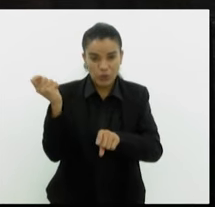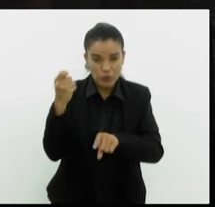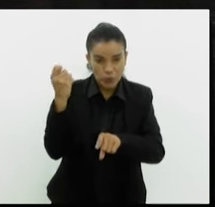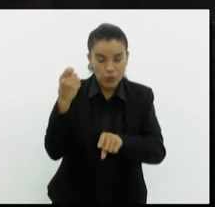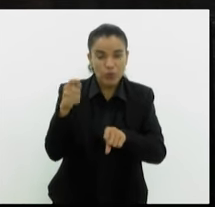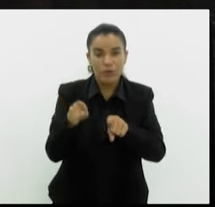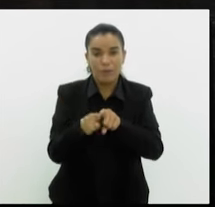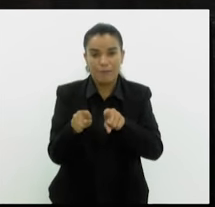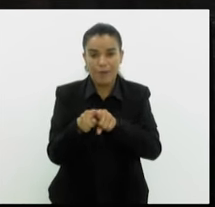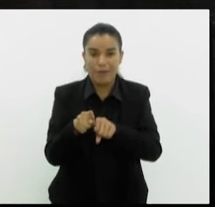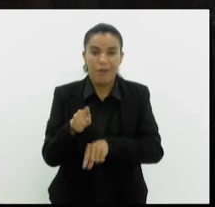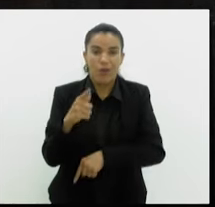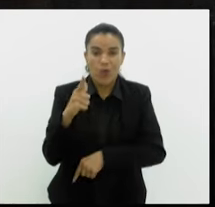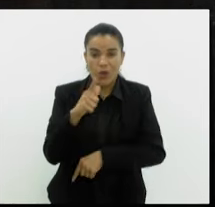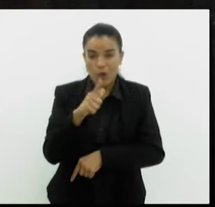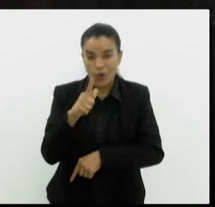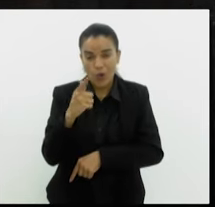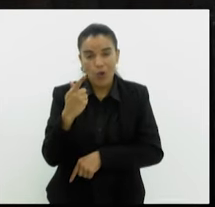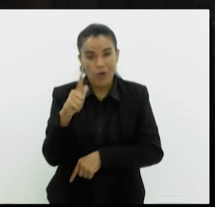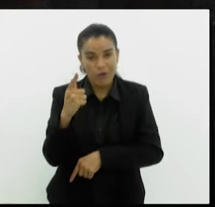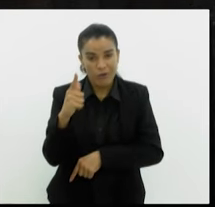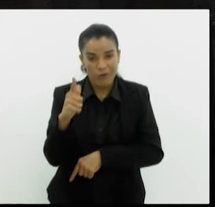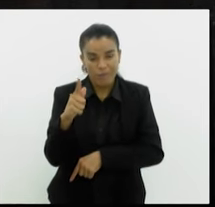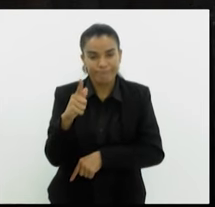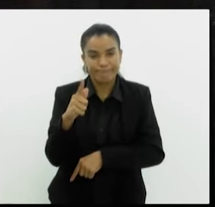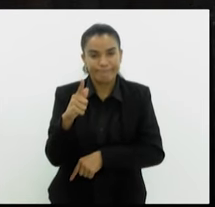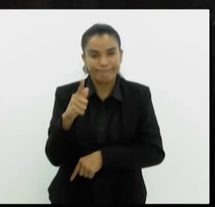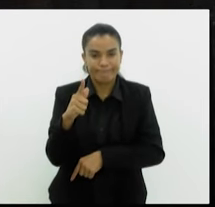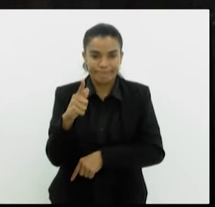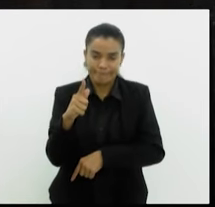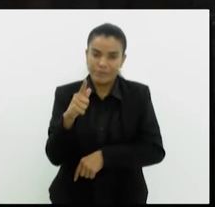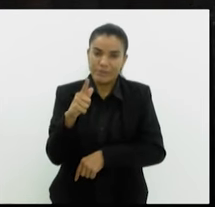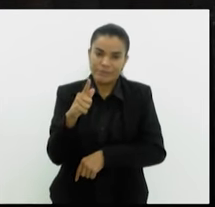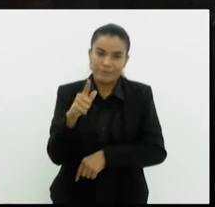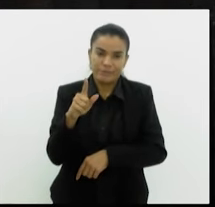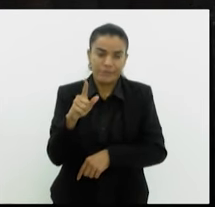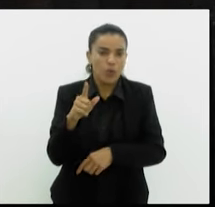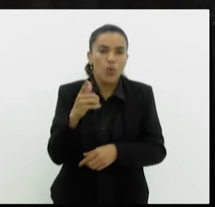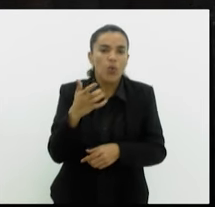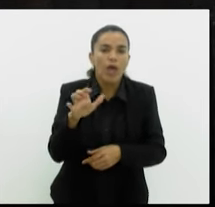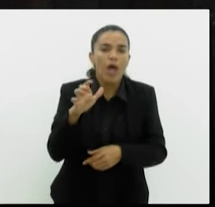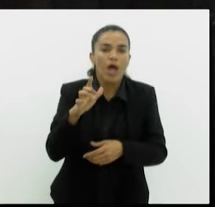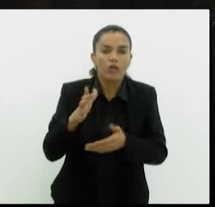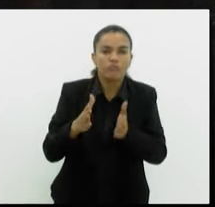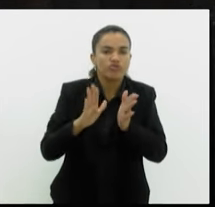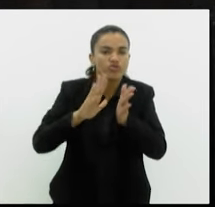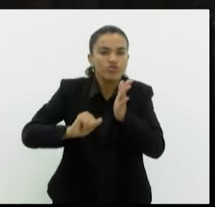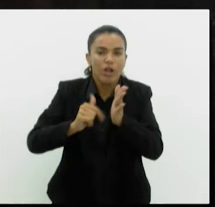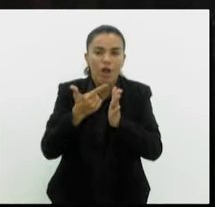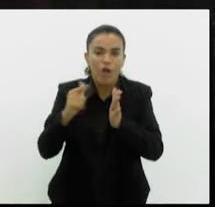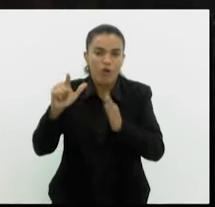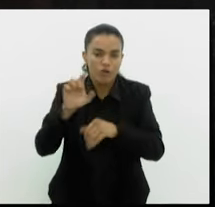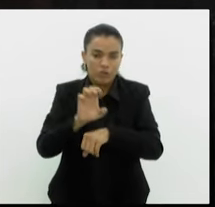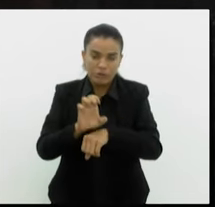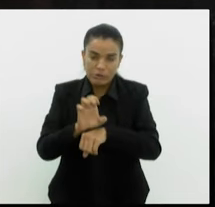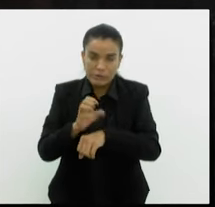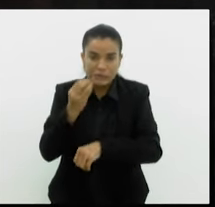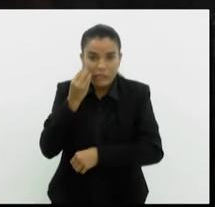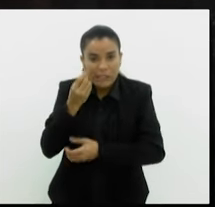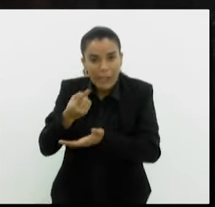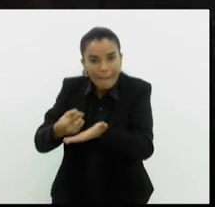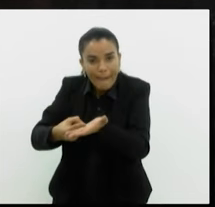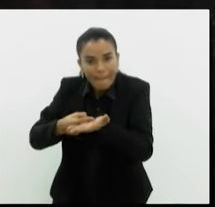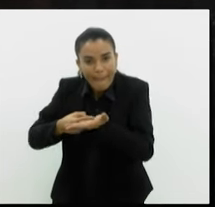Goiás, no mínimo esses estados, sem querer excluir os outros, possam